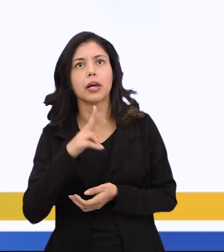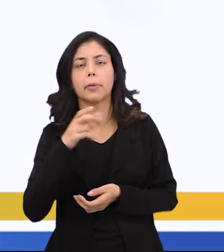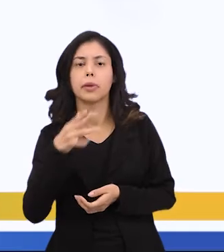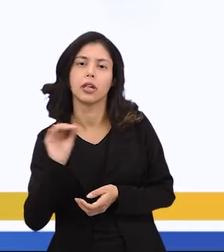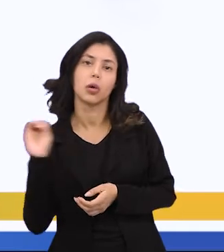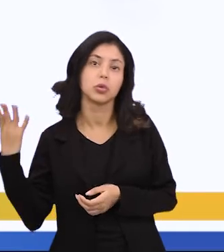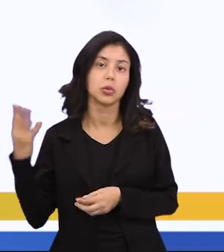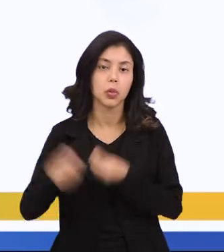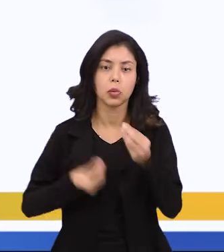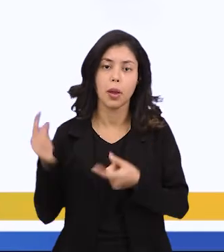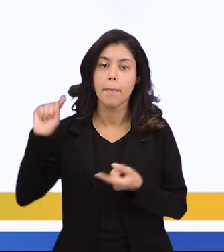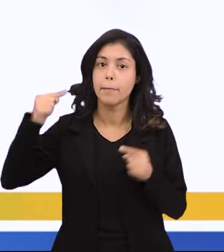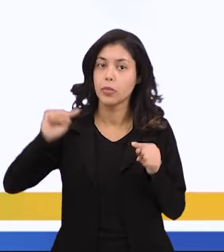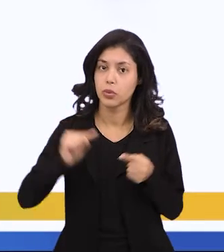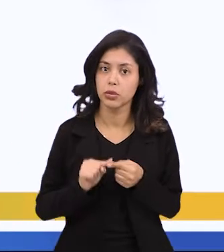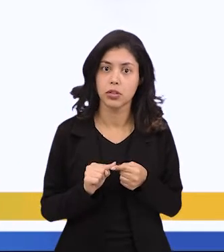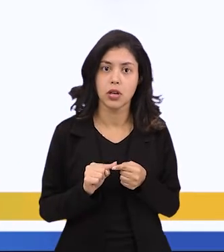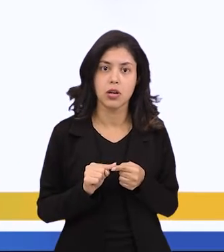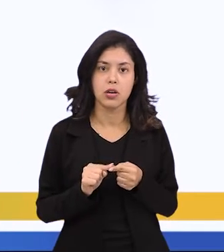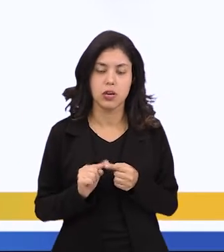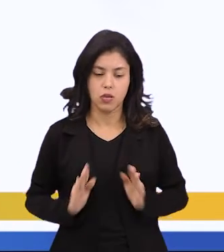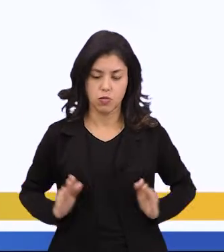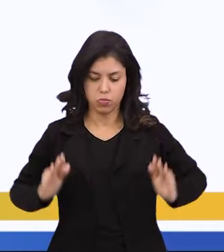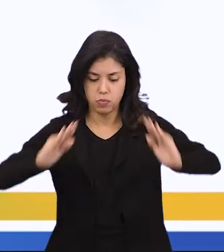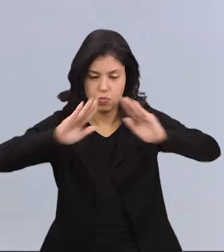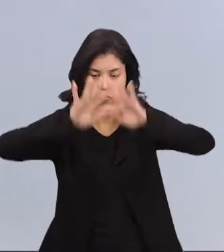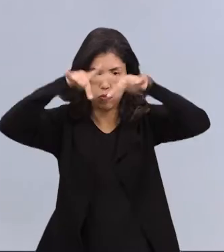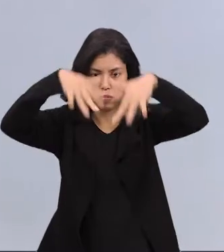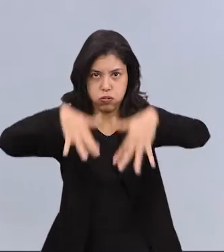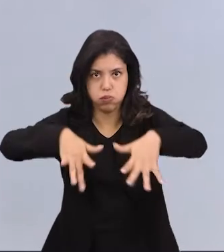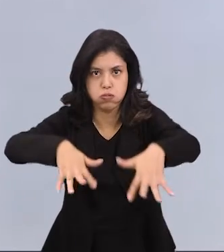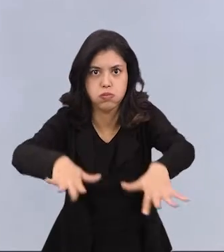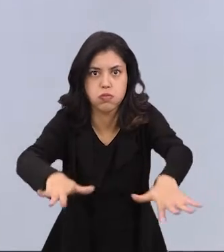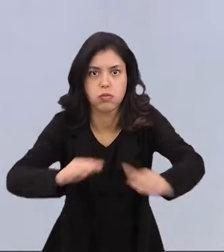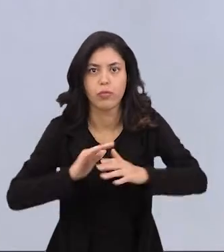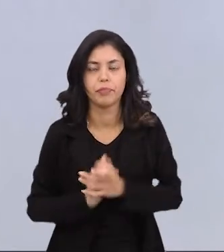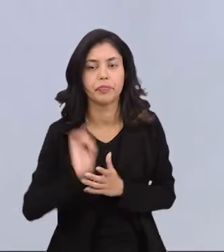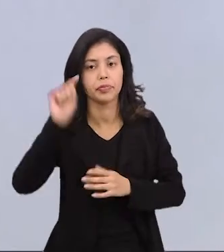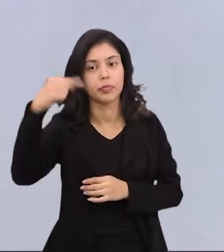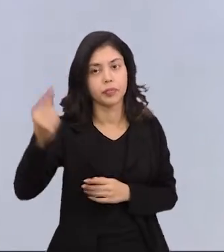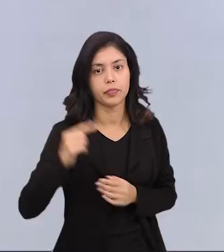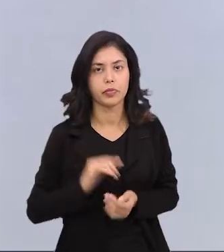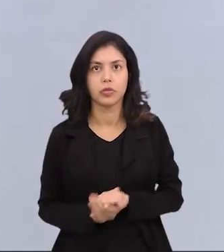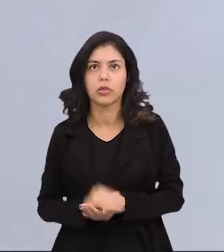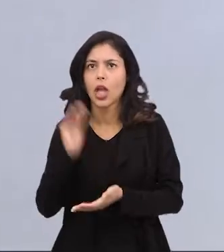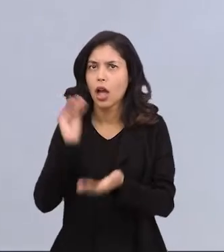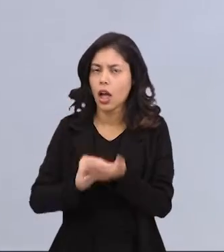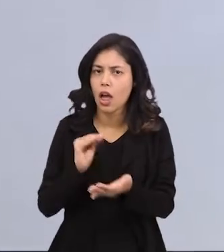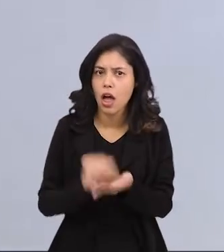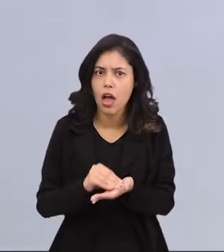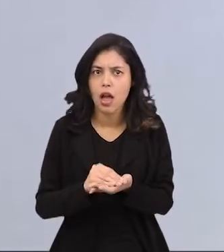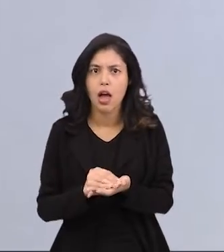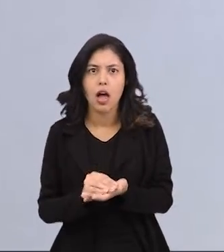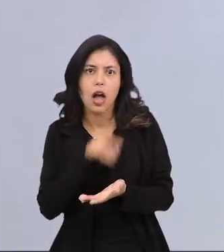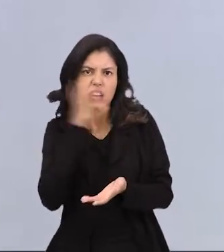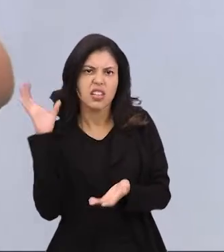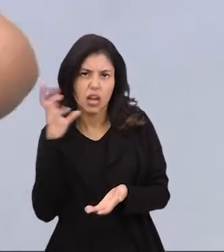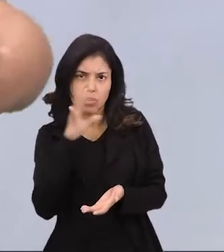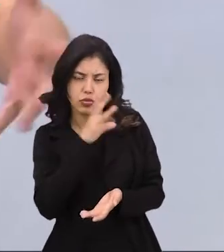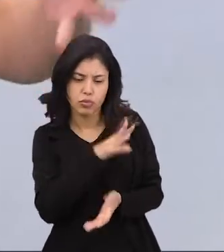por exemplo, próximo de uma área vulcânica, onde aquele resto de lava